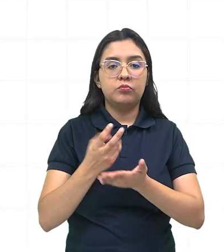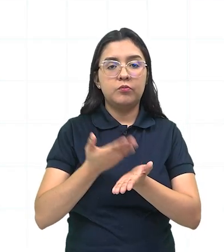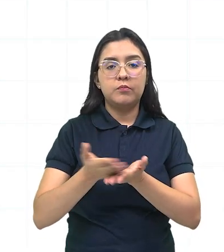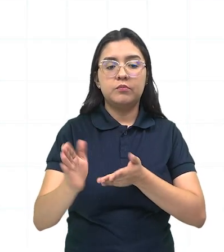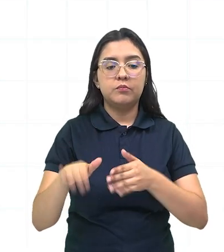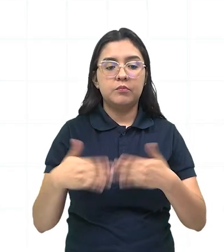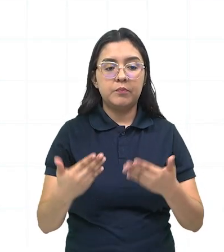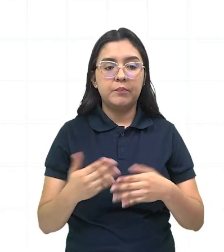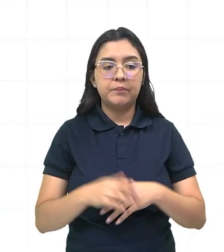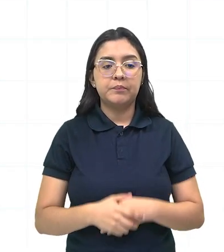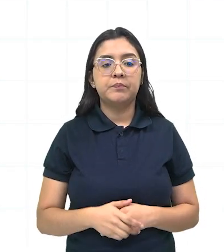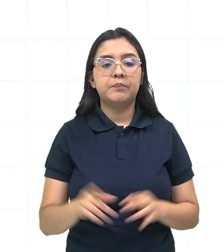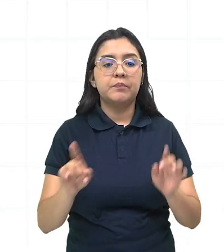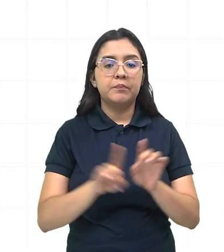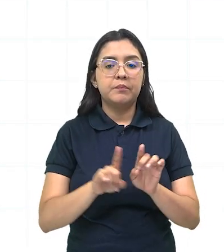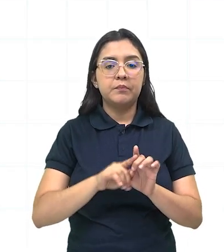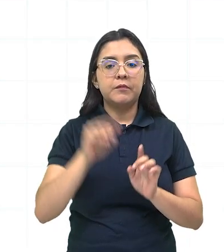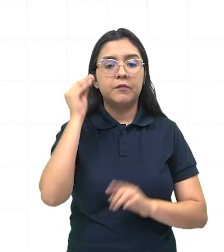convulsão começou.